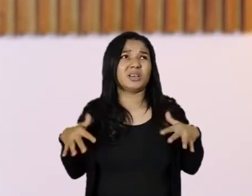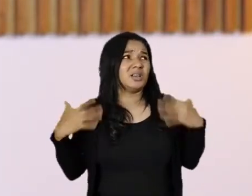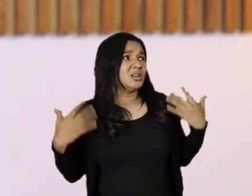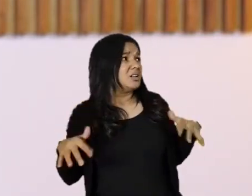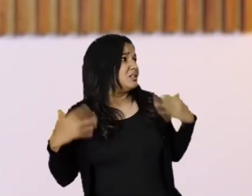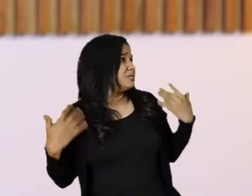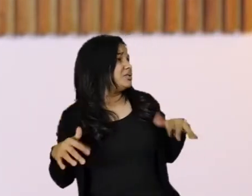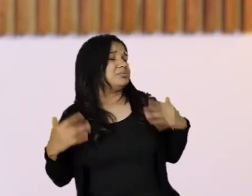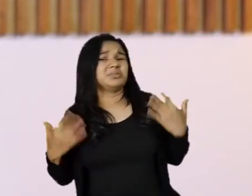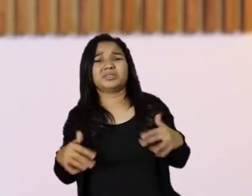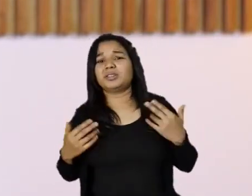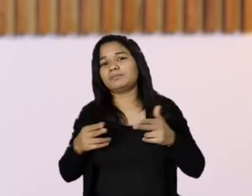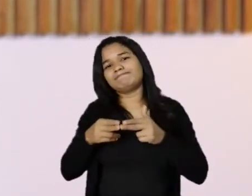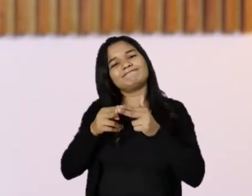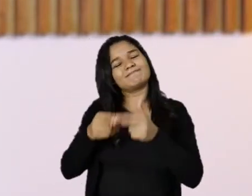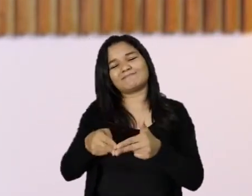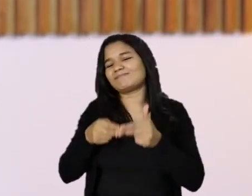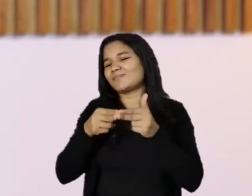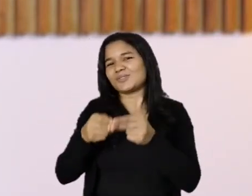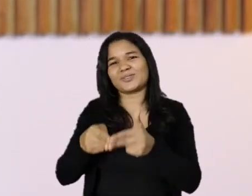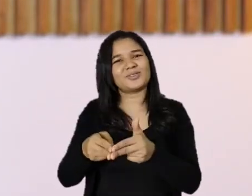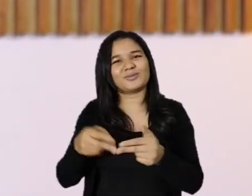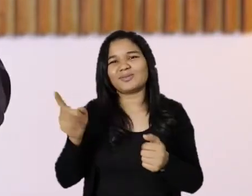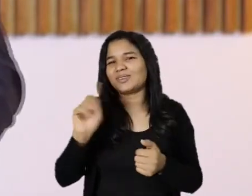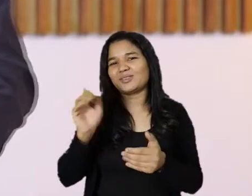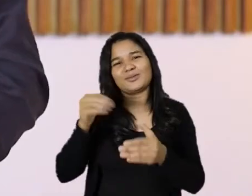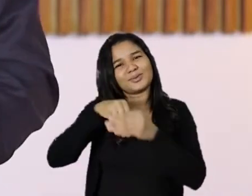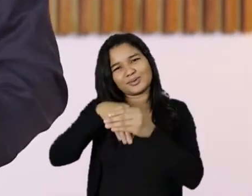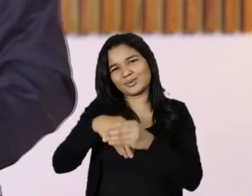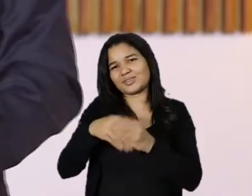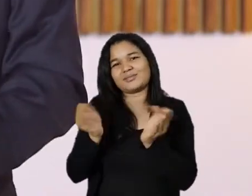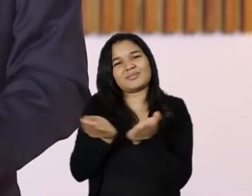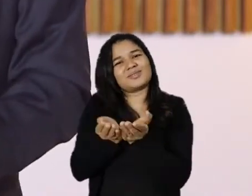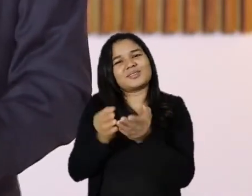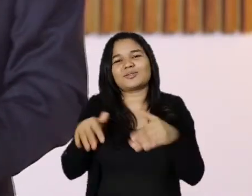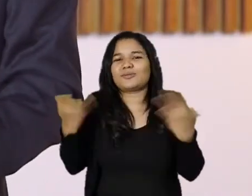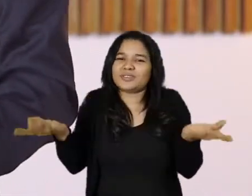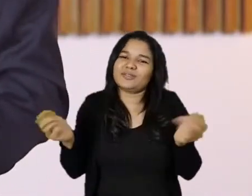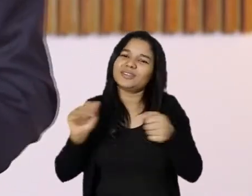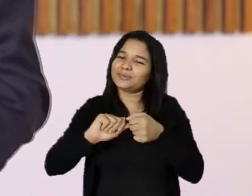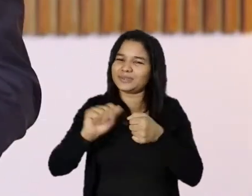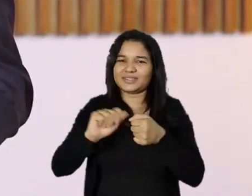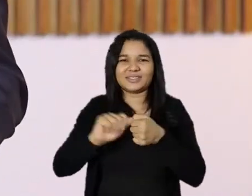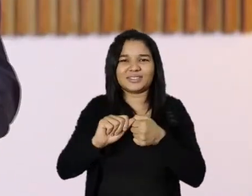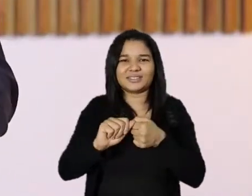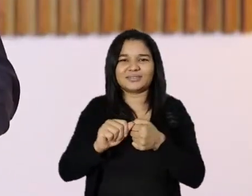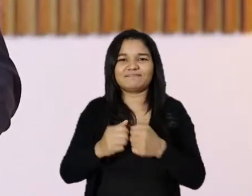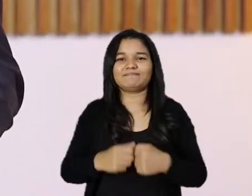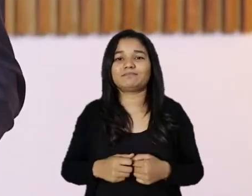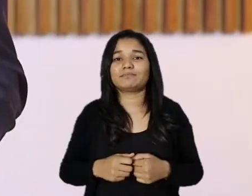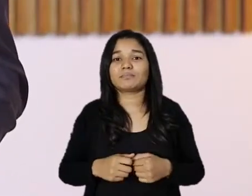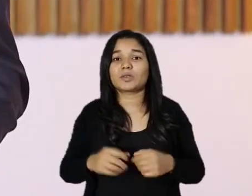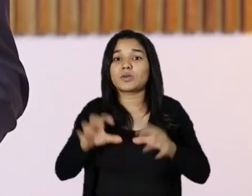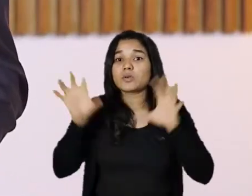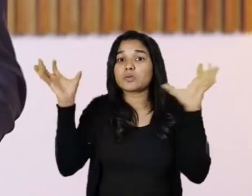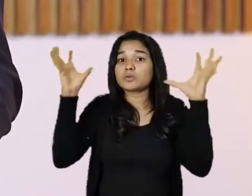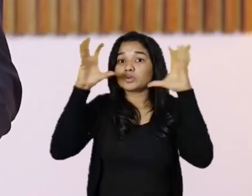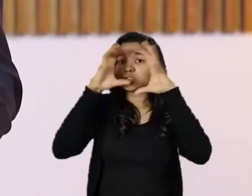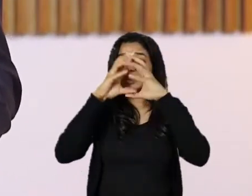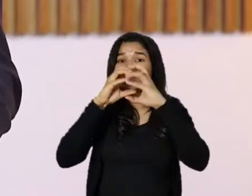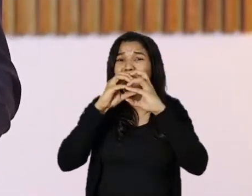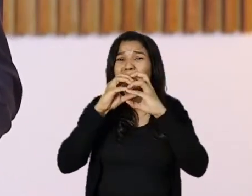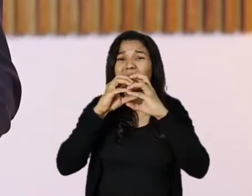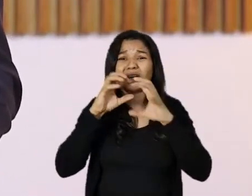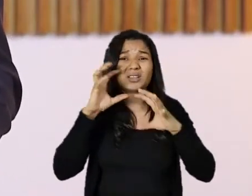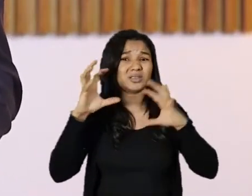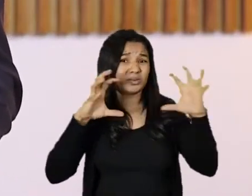podendo fazer mais nada. Os animais dentro da arca, segundo a inspiração, estavam apavorados com o que estava acontecendo lá fora. Um barulho tremendo,